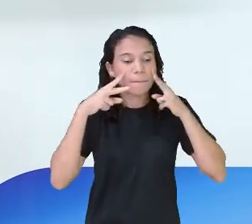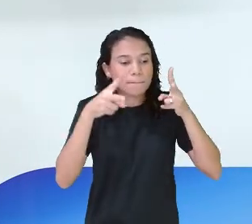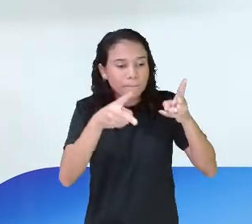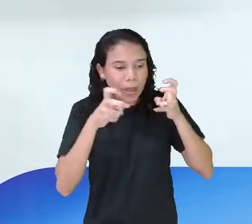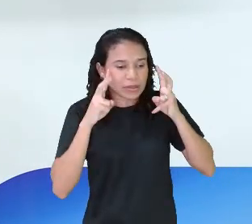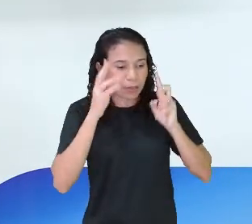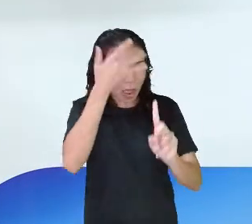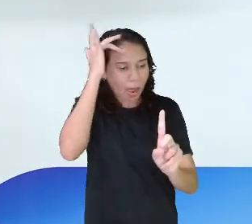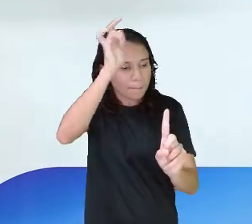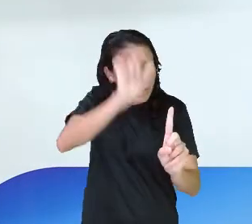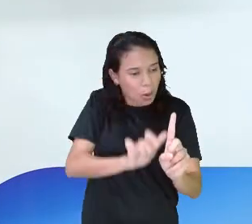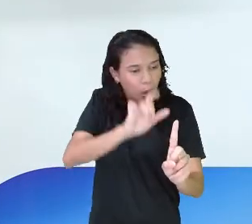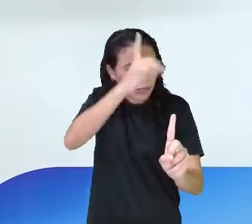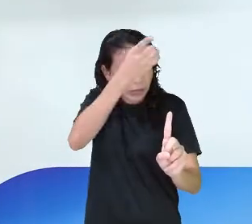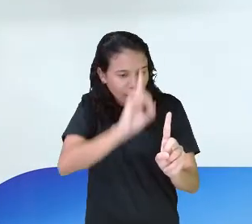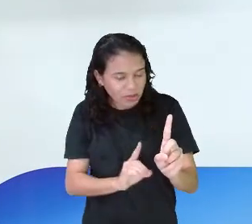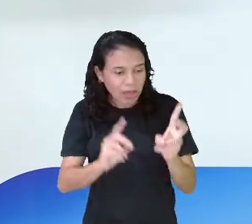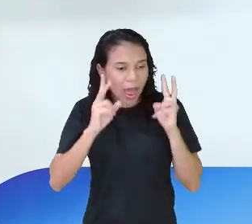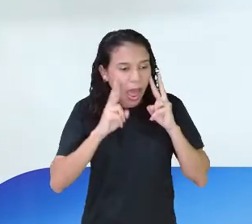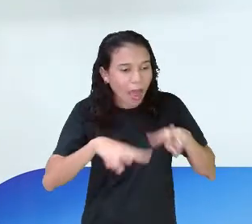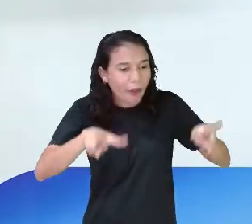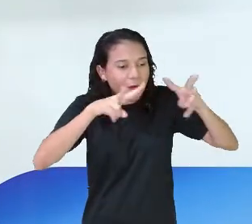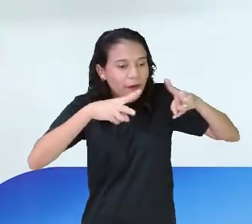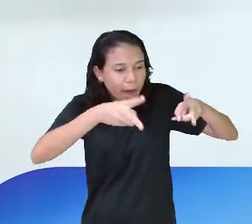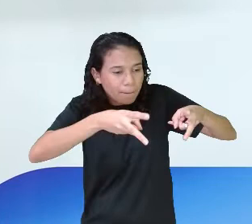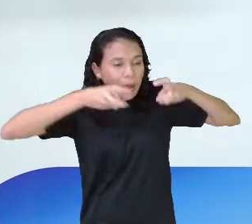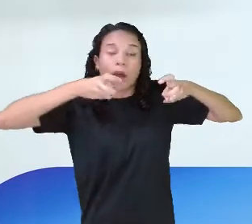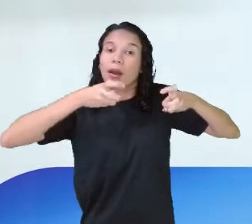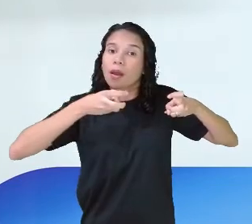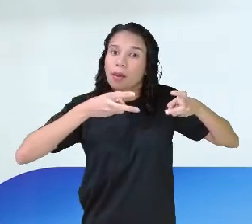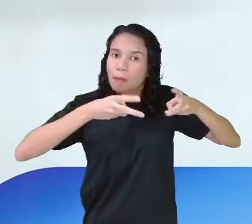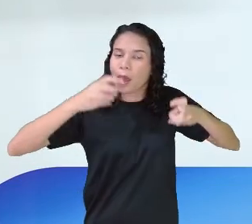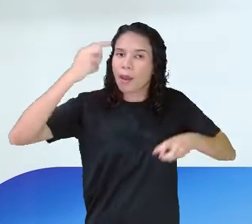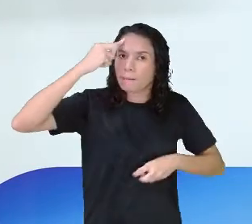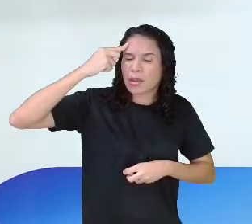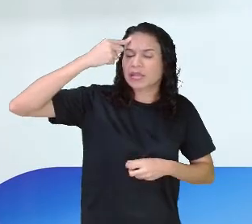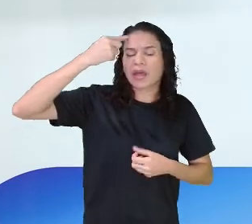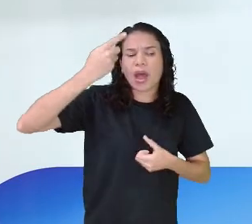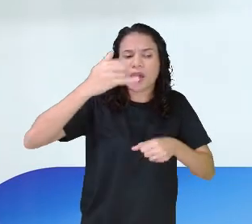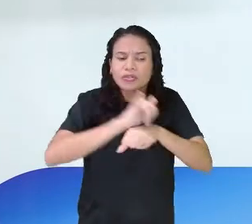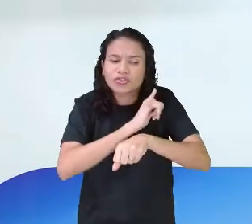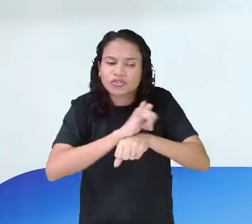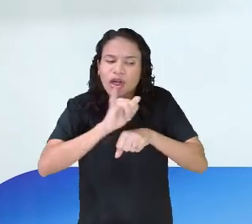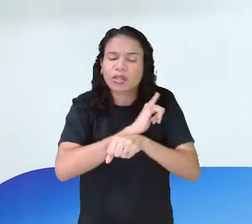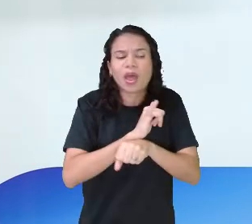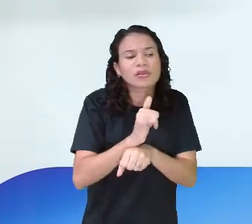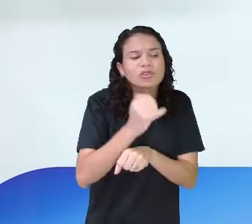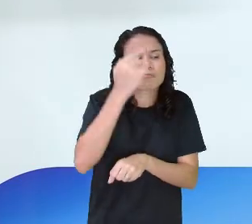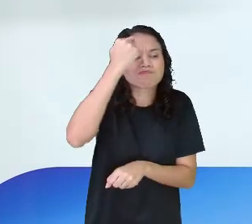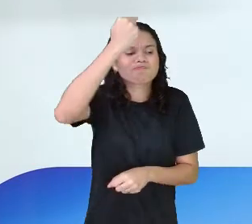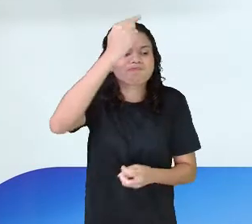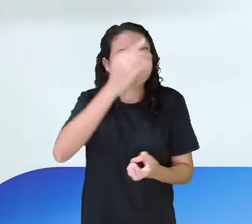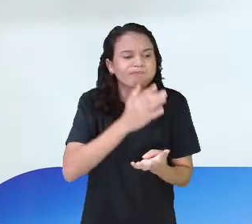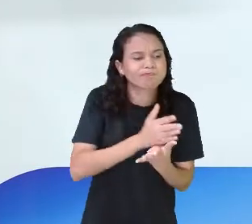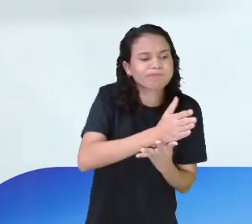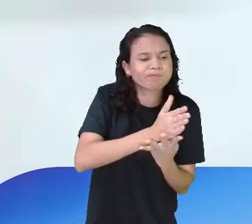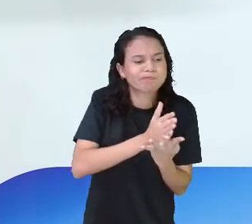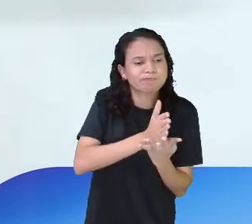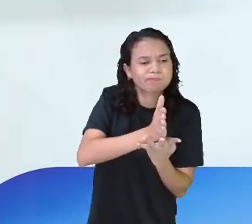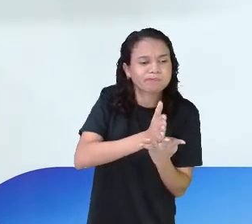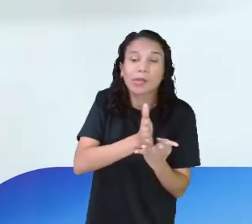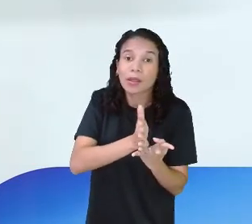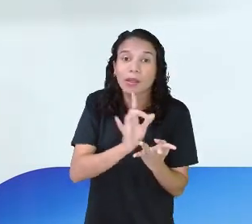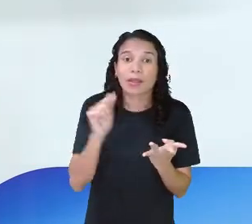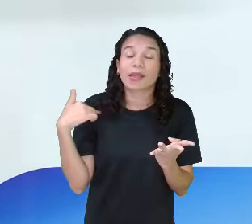pessoa com deficiência, perceber a sua necessidade, pensar para ela, criar estratégias para ela e com isso a